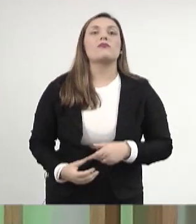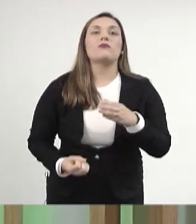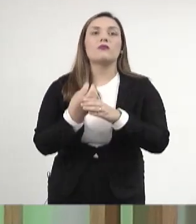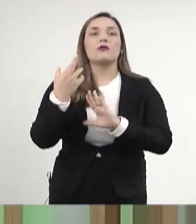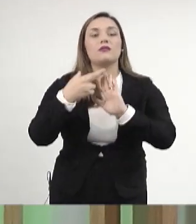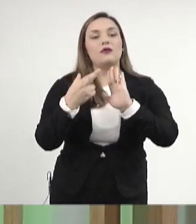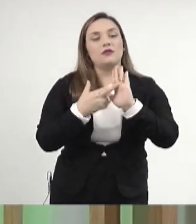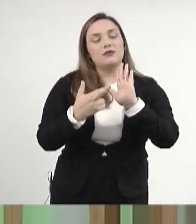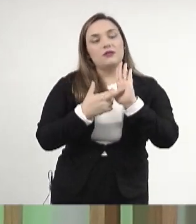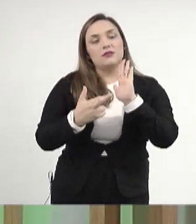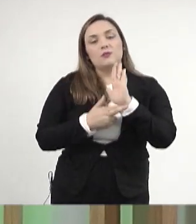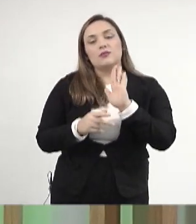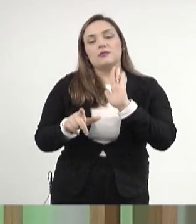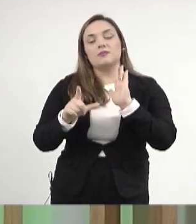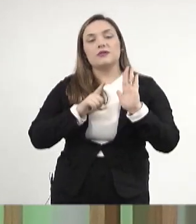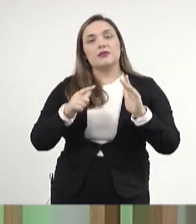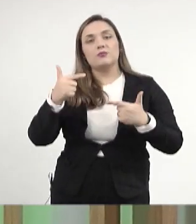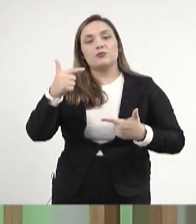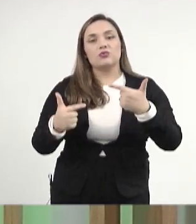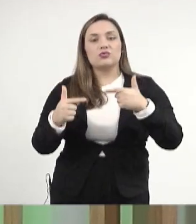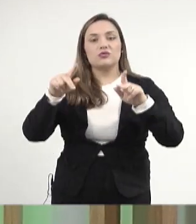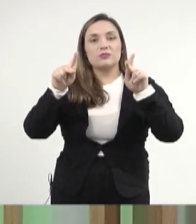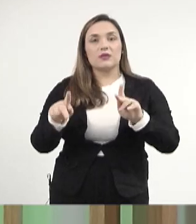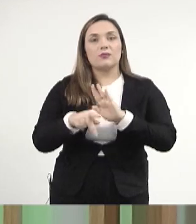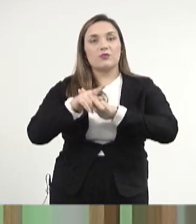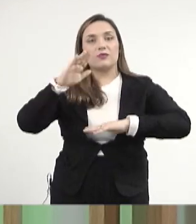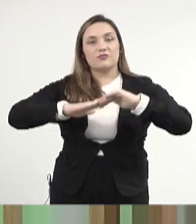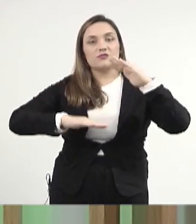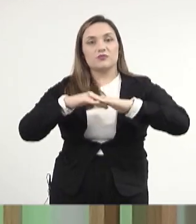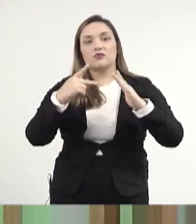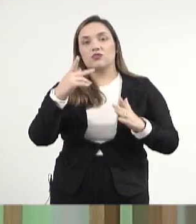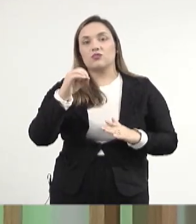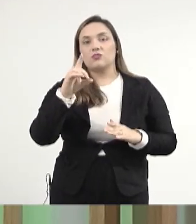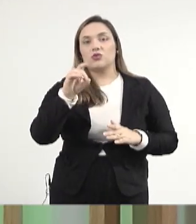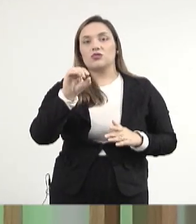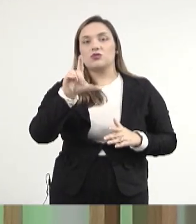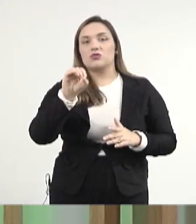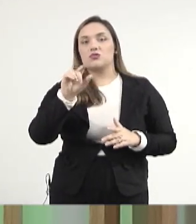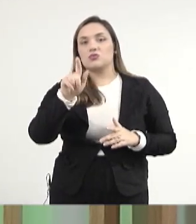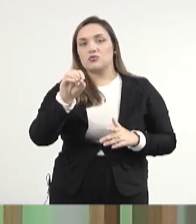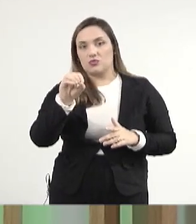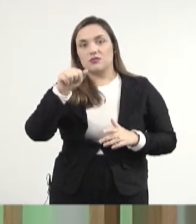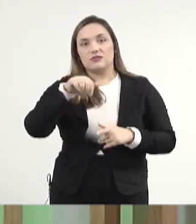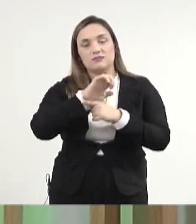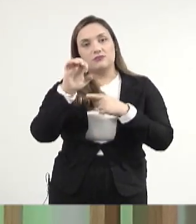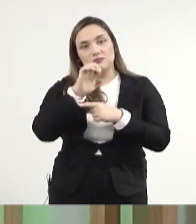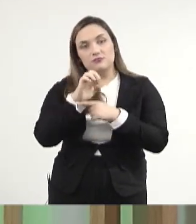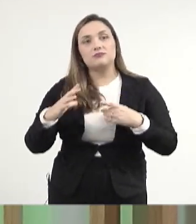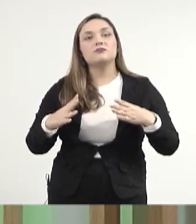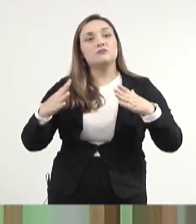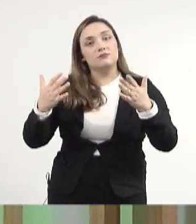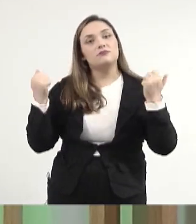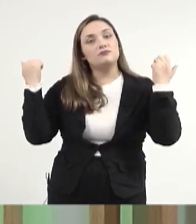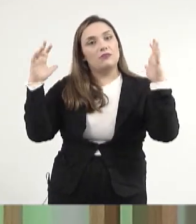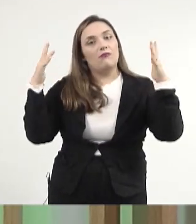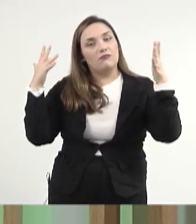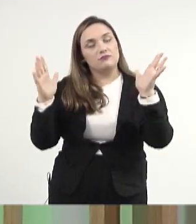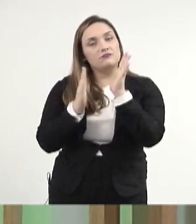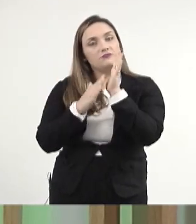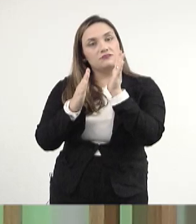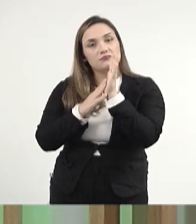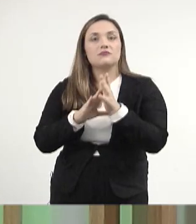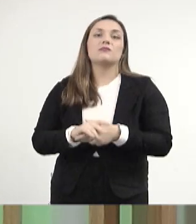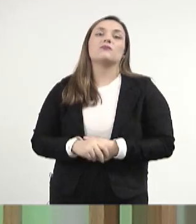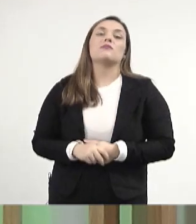diretrizes para a construção de uma política pública para os podólogos aqui no estado. Como eu disse, ela comemorou a sanção pelo governo